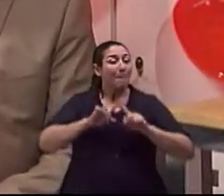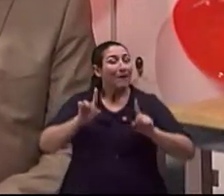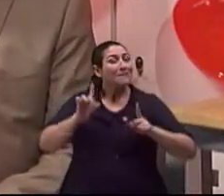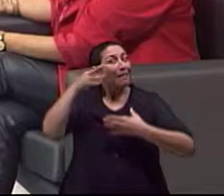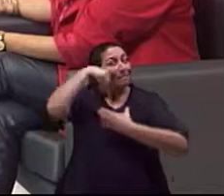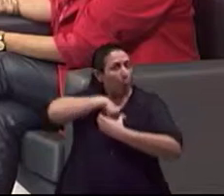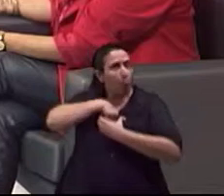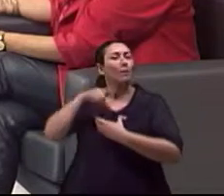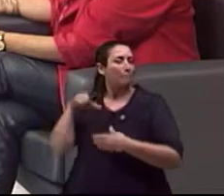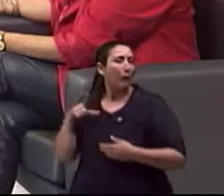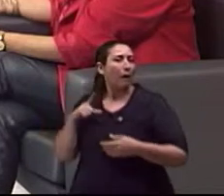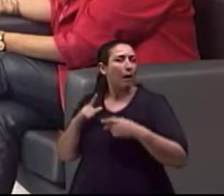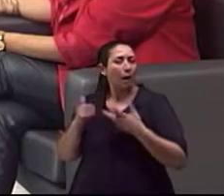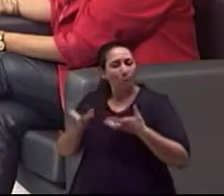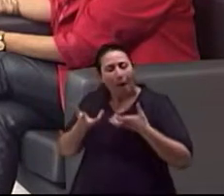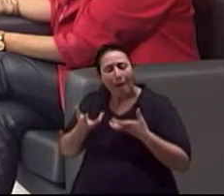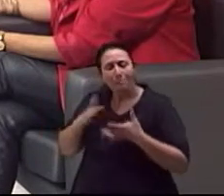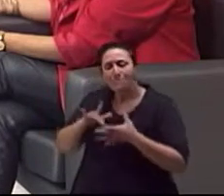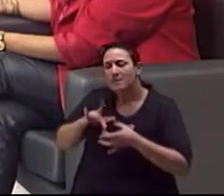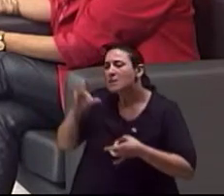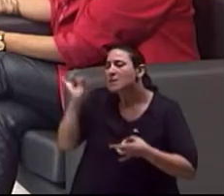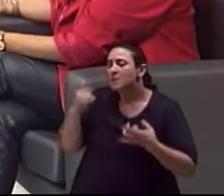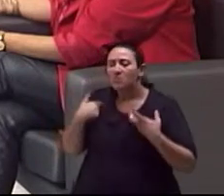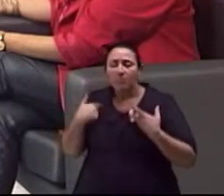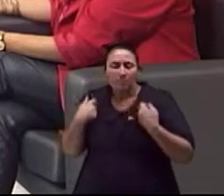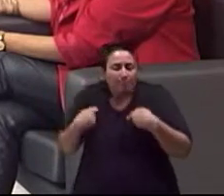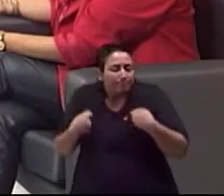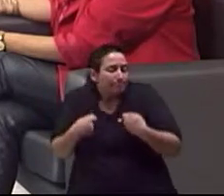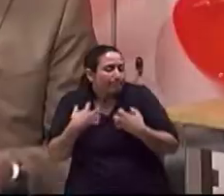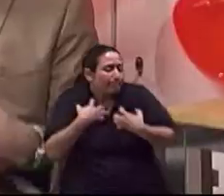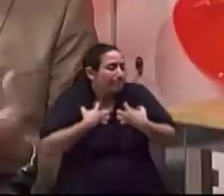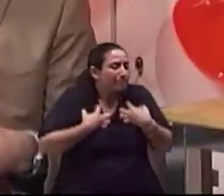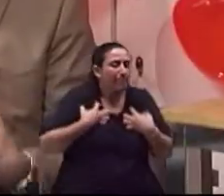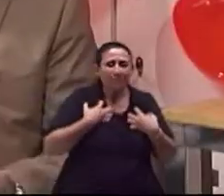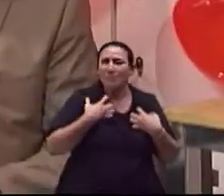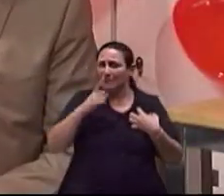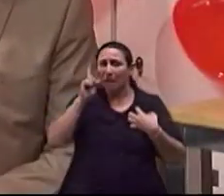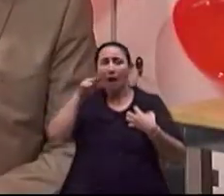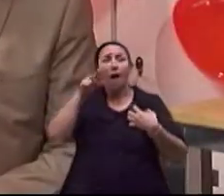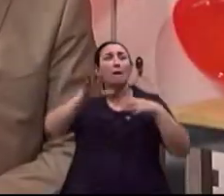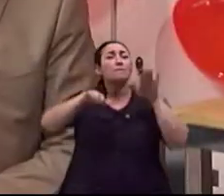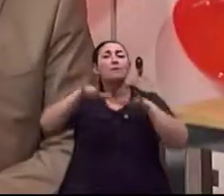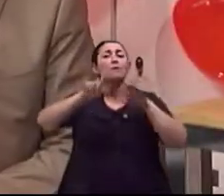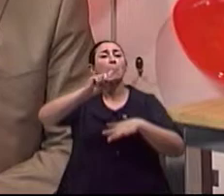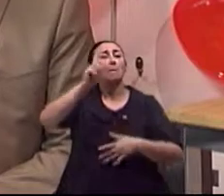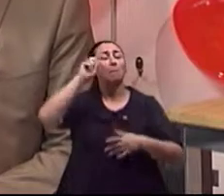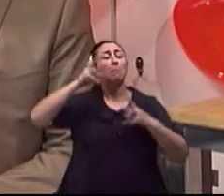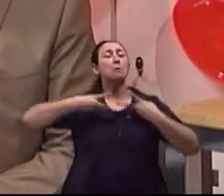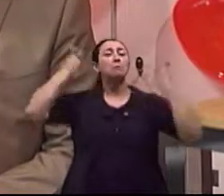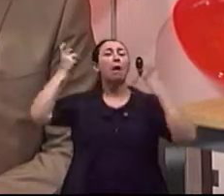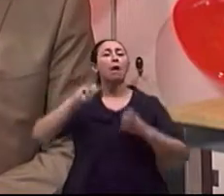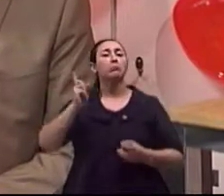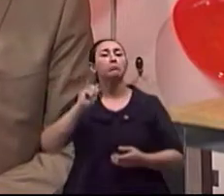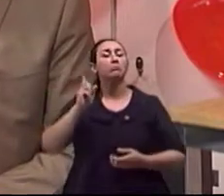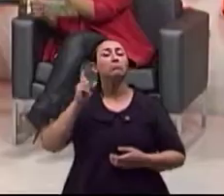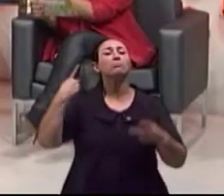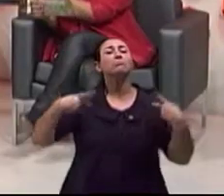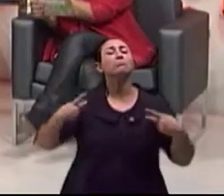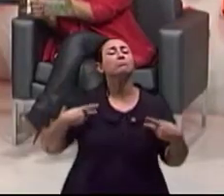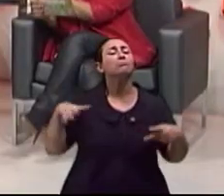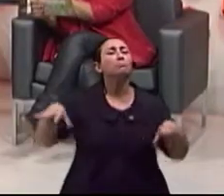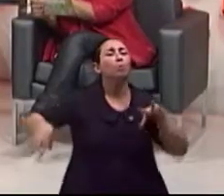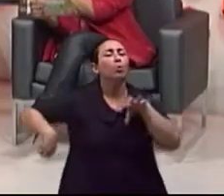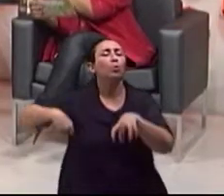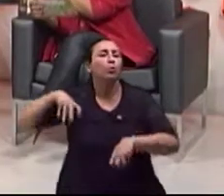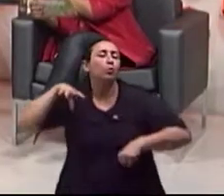mesmo que elas não saibam é mesmo que elas mesmo que seja um processo inconsciente mas de alguma maneira isso está presente Ok Ok já estamos falando de consciente e